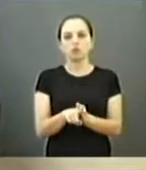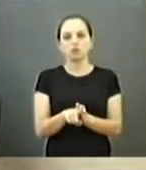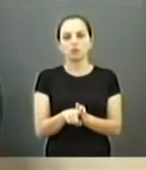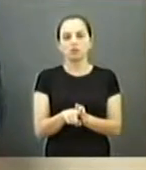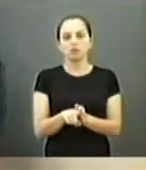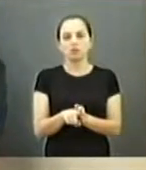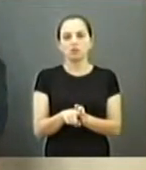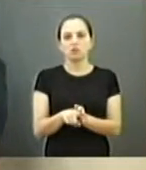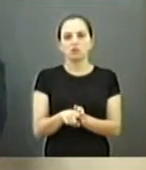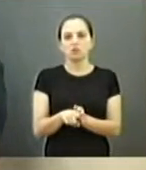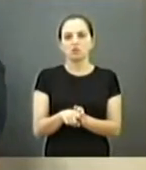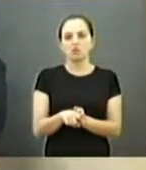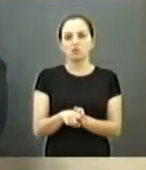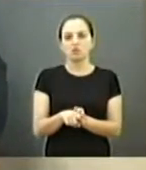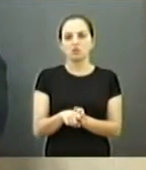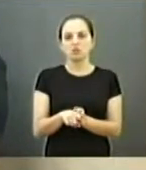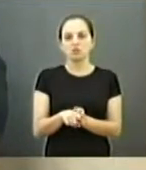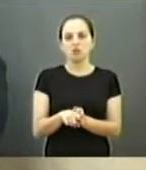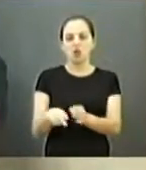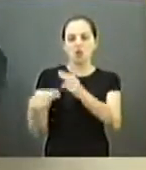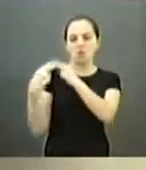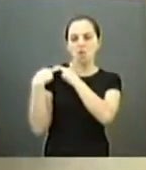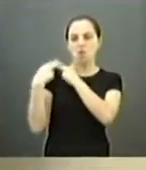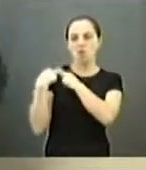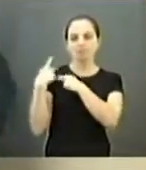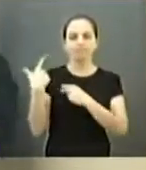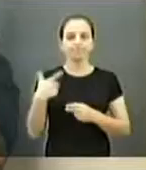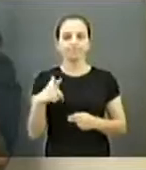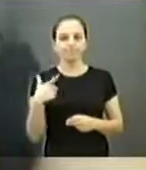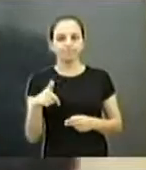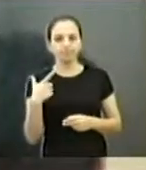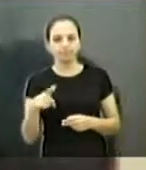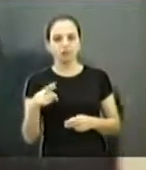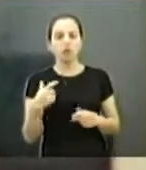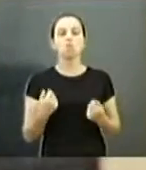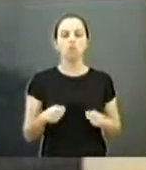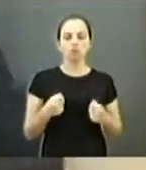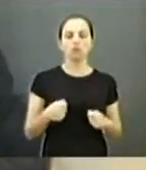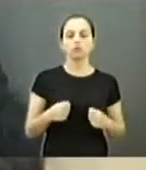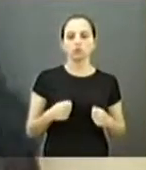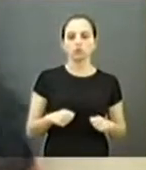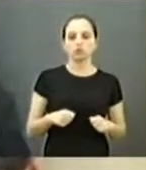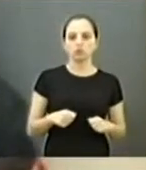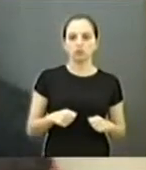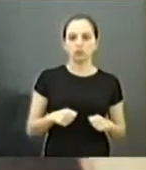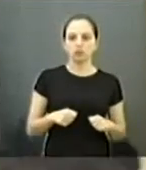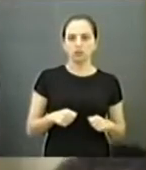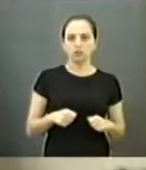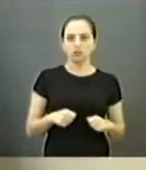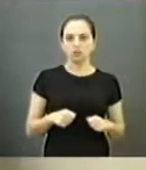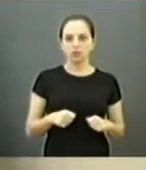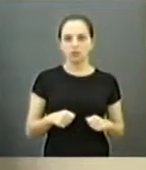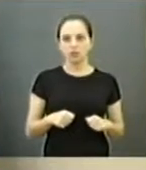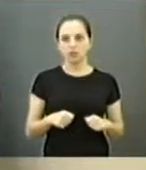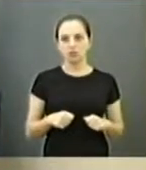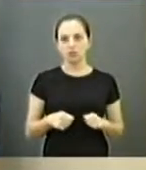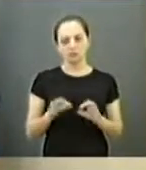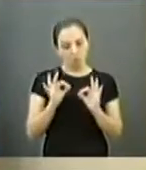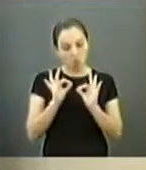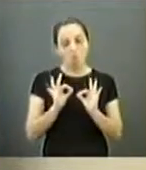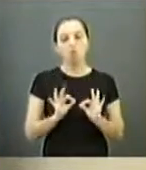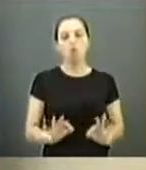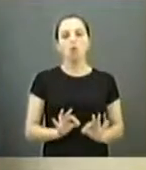de responsabilidade. Porque tem que ter responsabilidade, tem que ter coerência, porque são vidas,